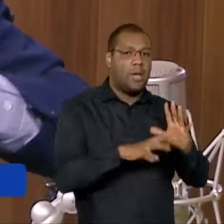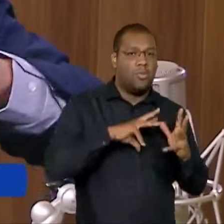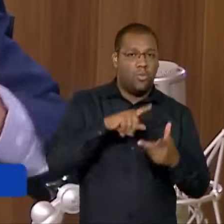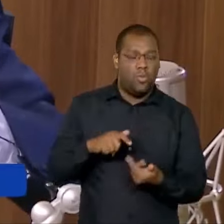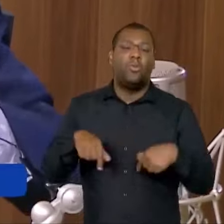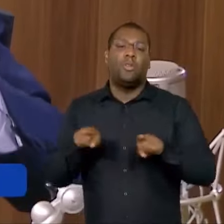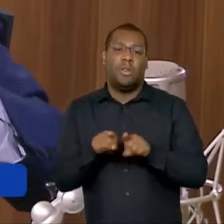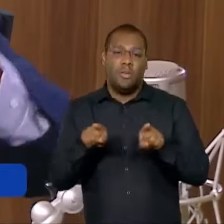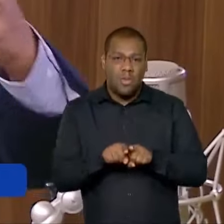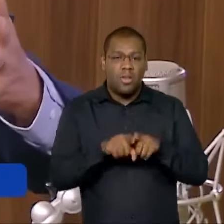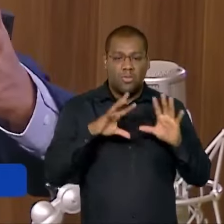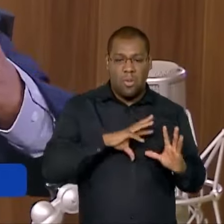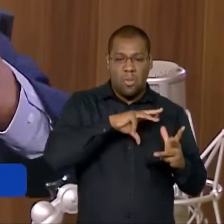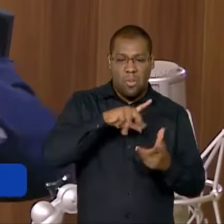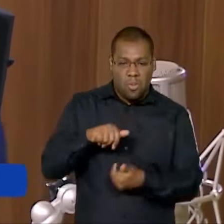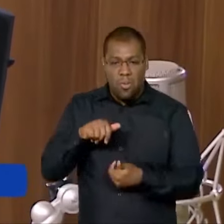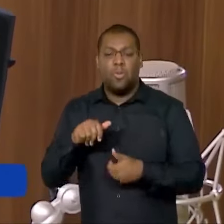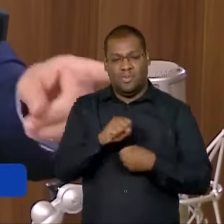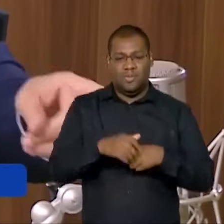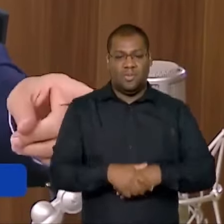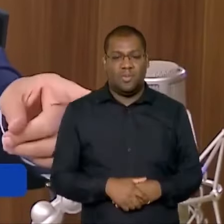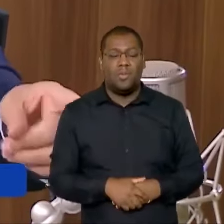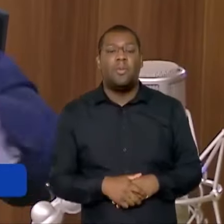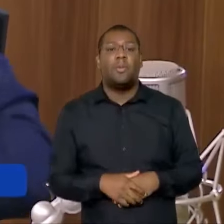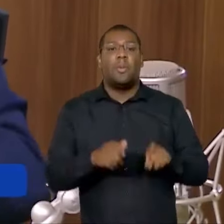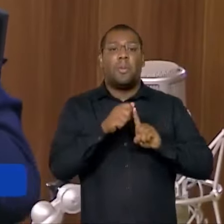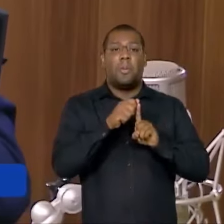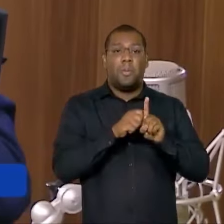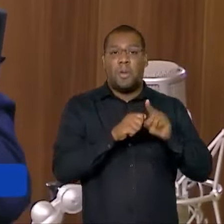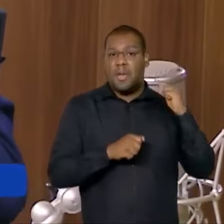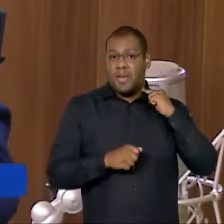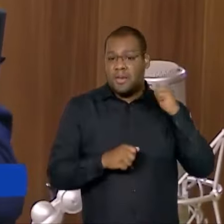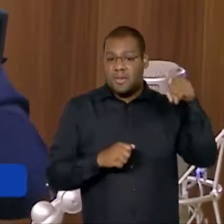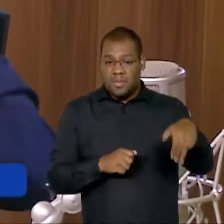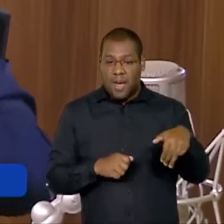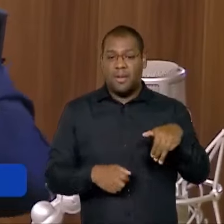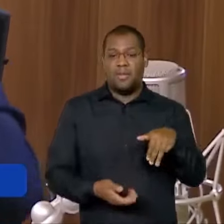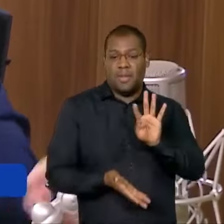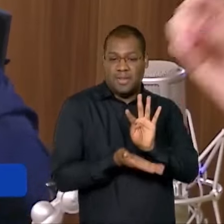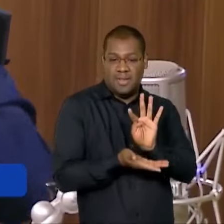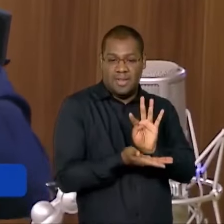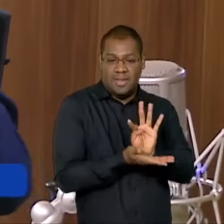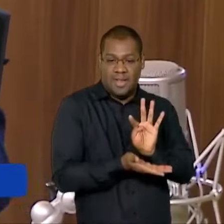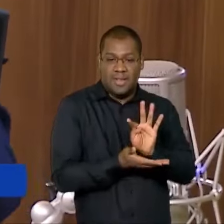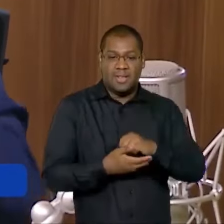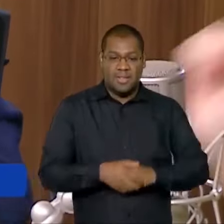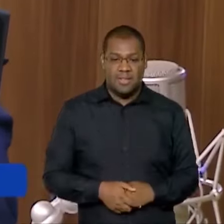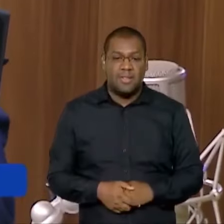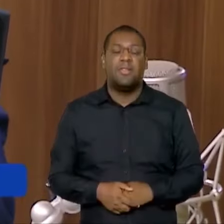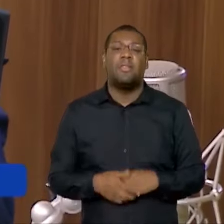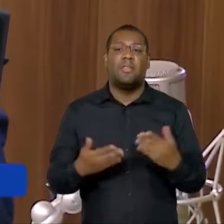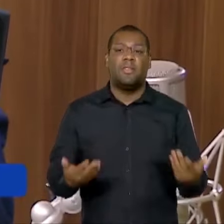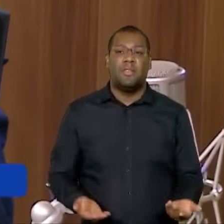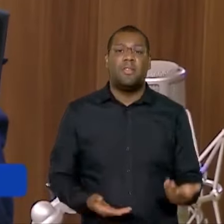para que o maior número possível de países do mundo possam, em maio vai ser em Teresina, o momento dessa pactuação